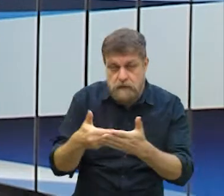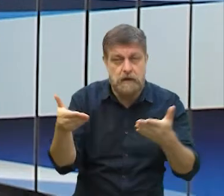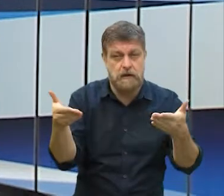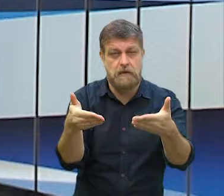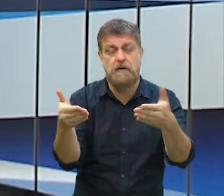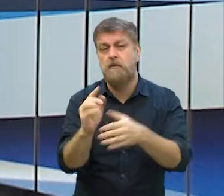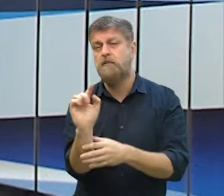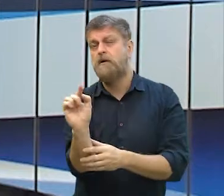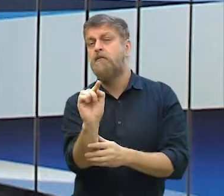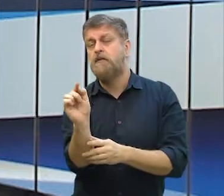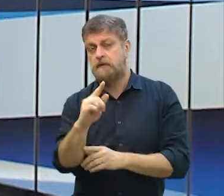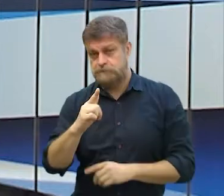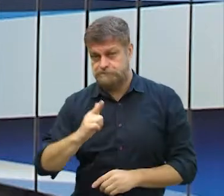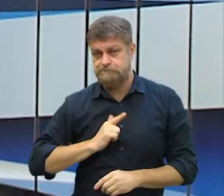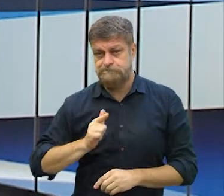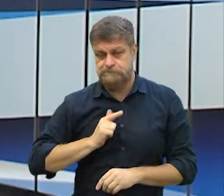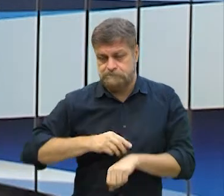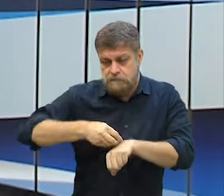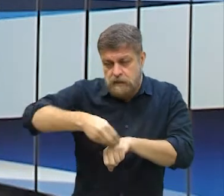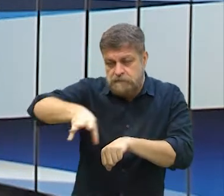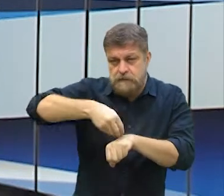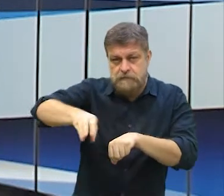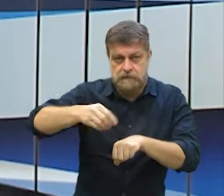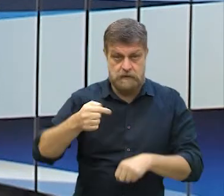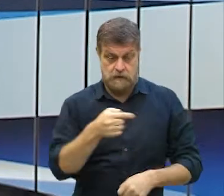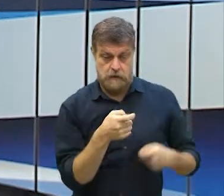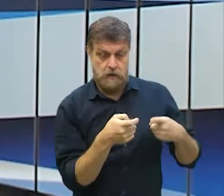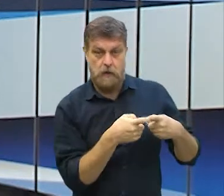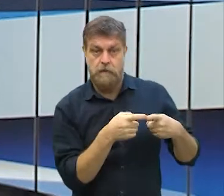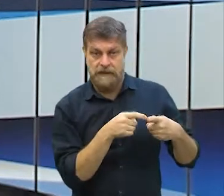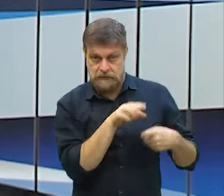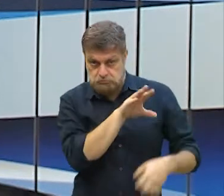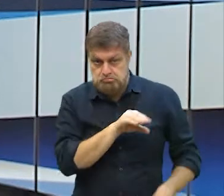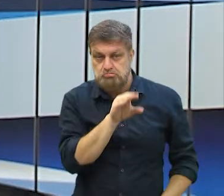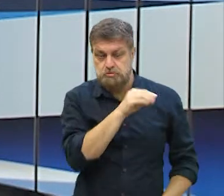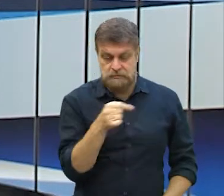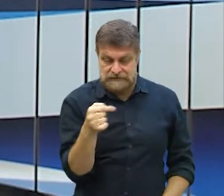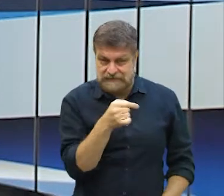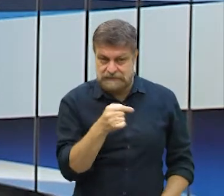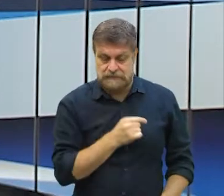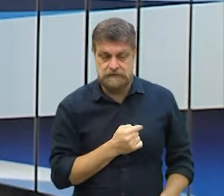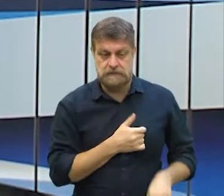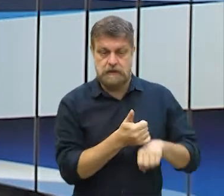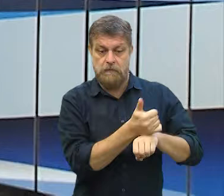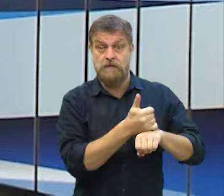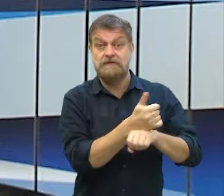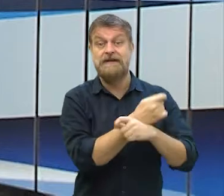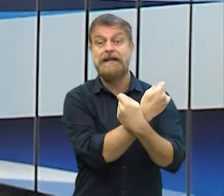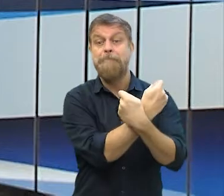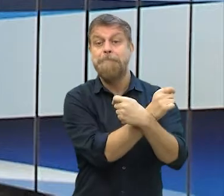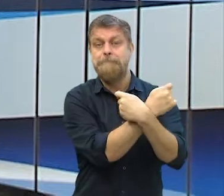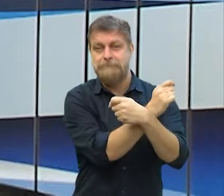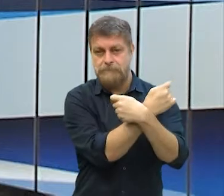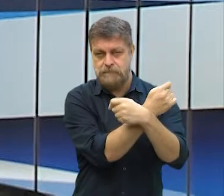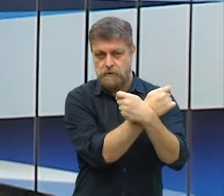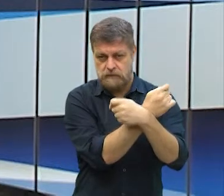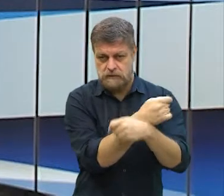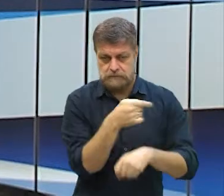no Questão de Ordem foram repassadas pelo Alexandre Grieco, ele que é urologista do Hospital da PUC